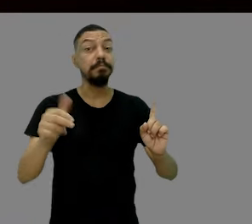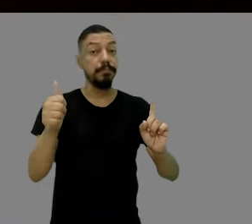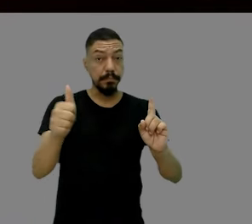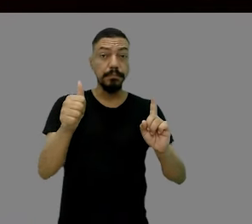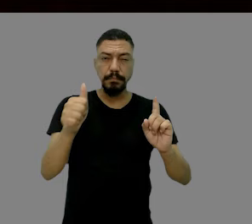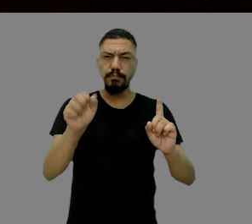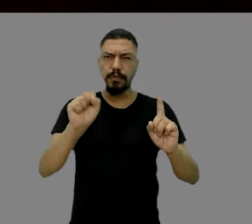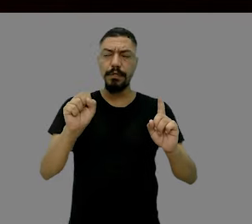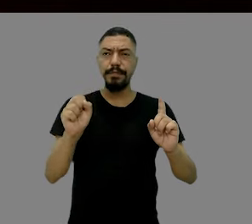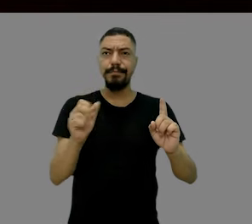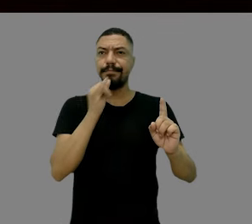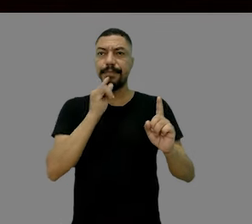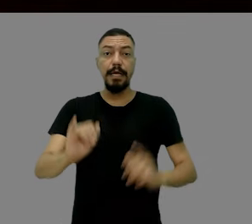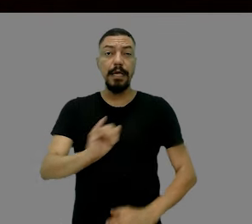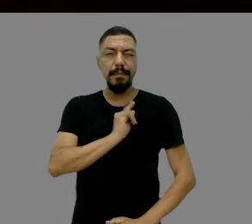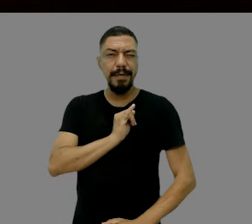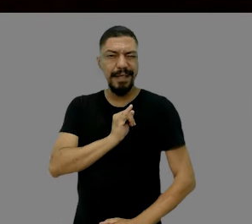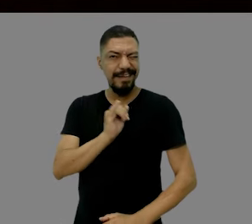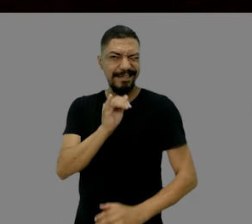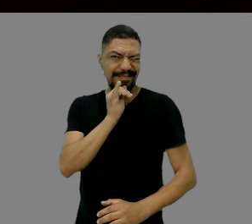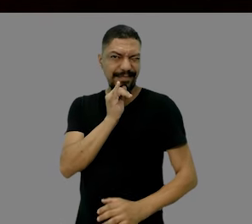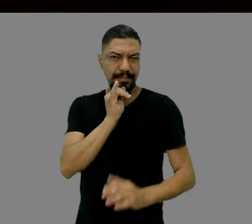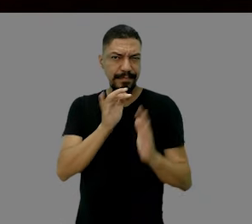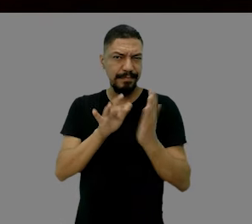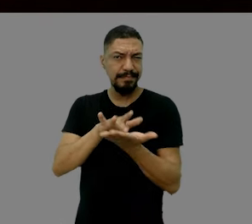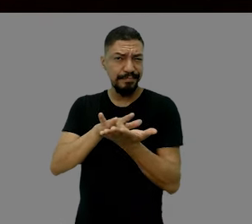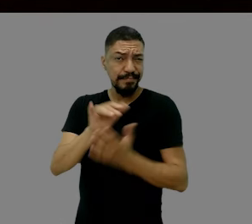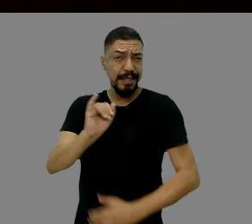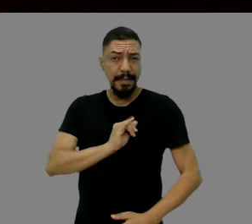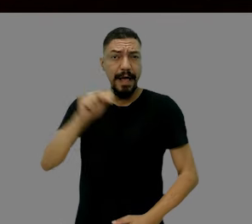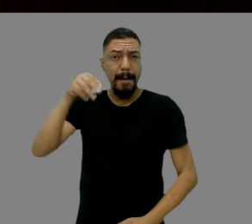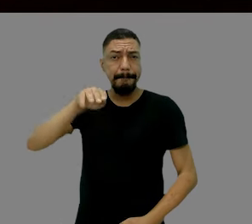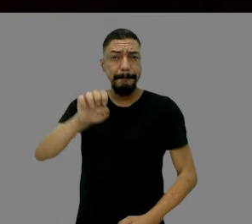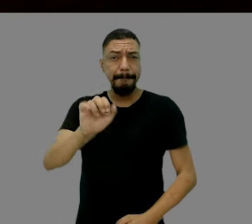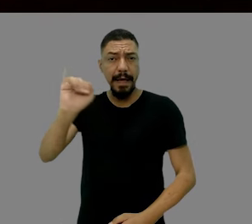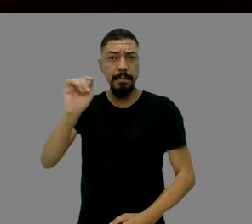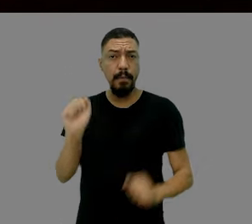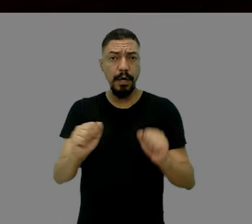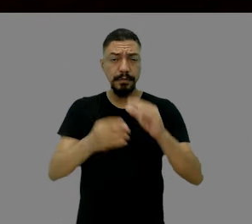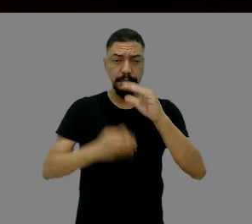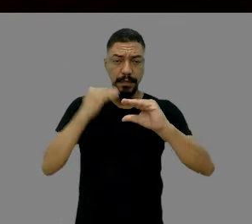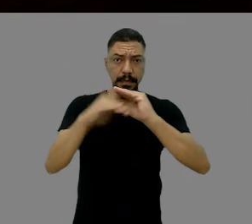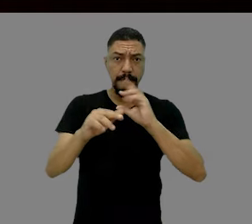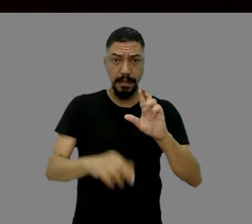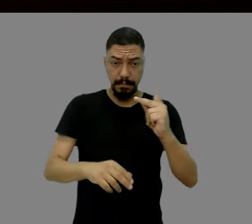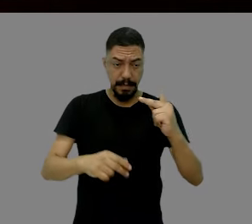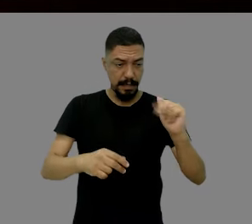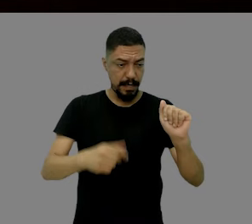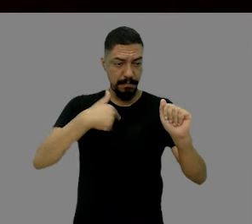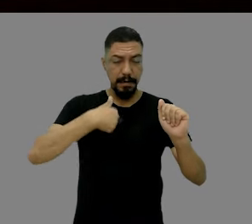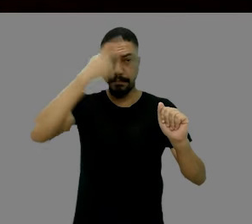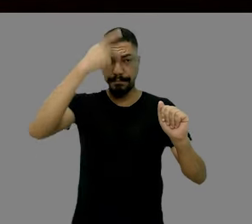supor que a Ibirá fosse MEI, só para a gente... Então, mas eu poderia tanto emitir uma RPA para mim, pessoa física,